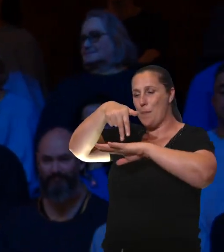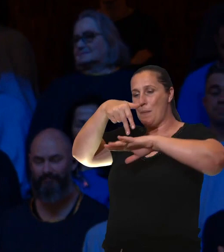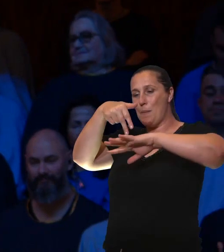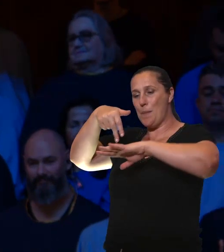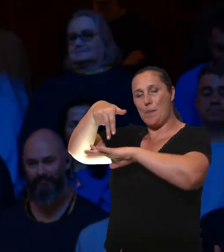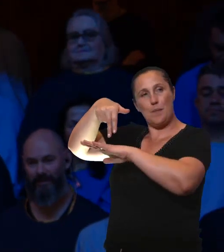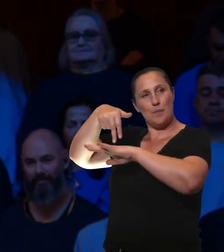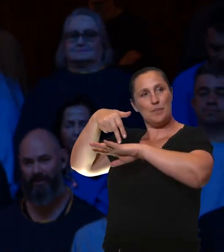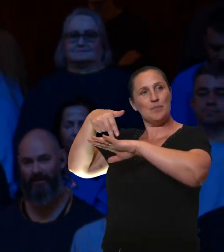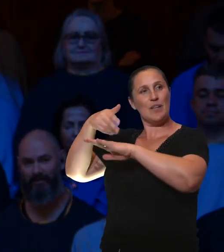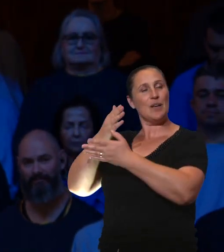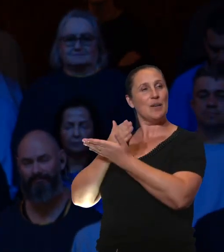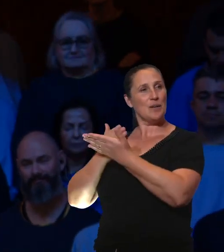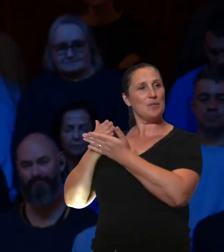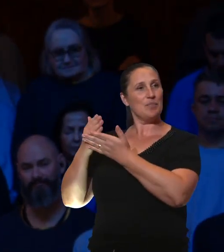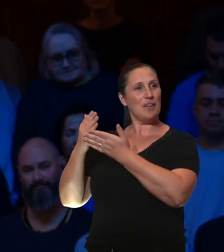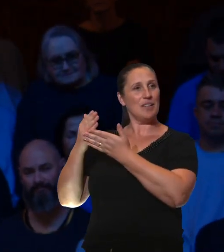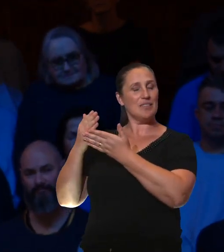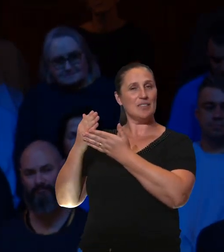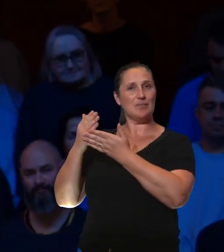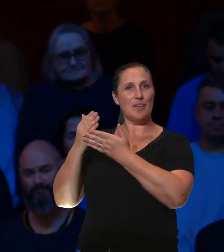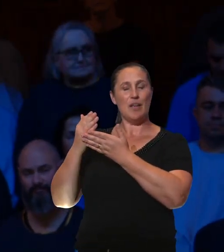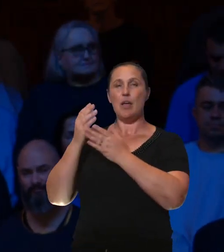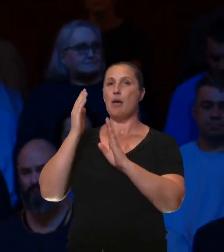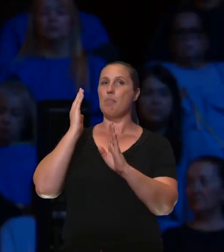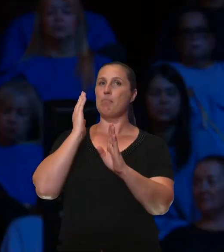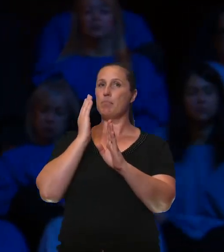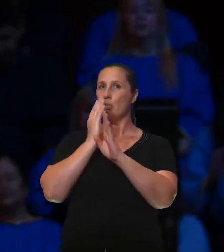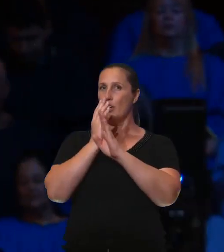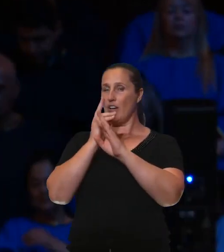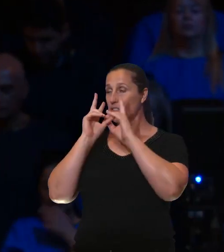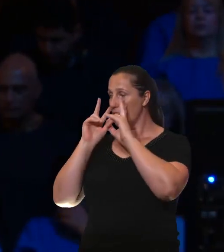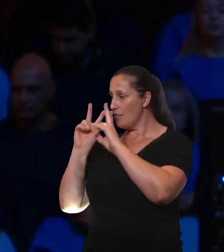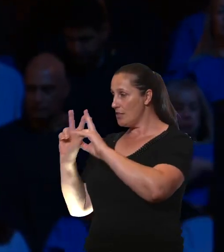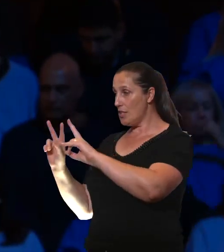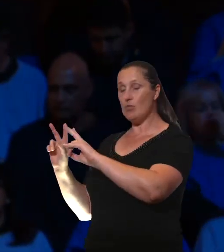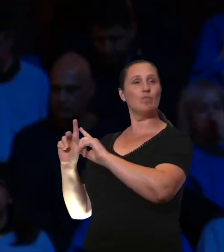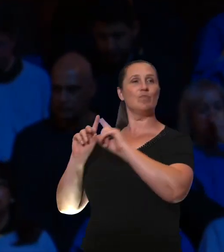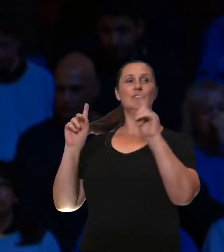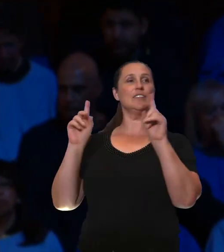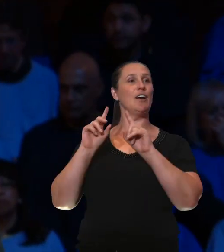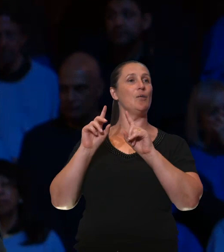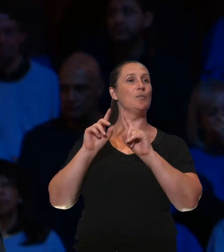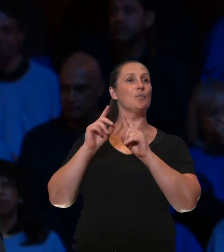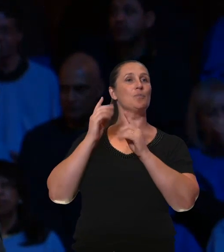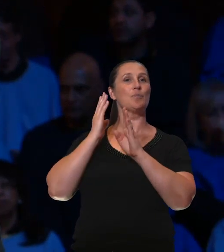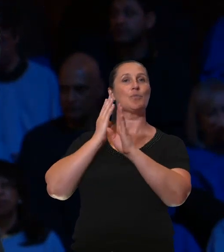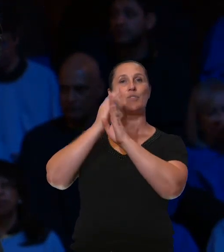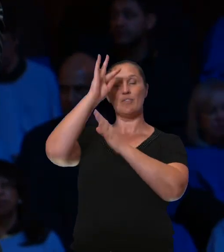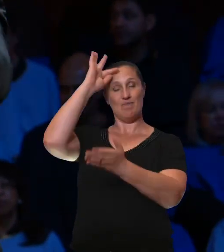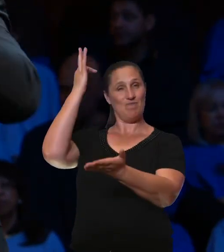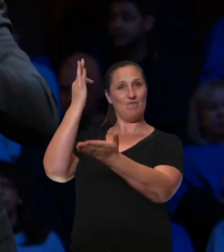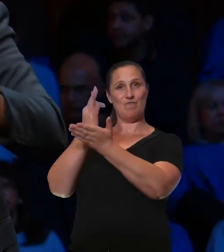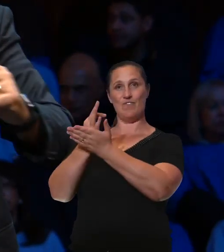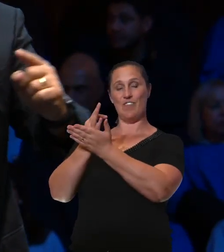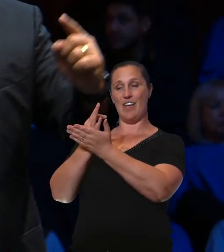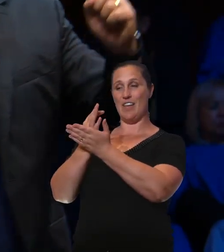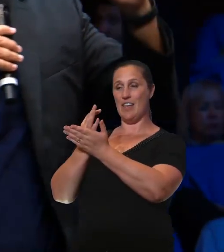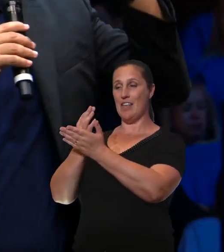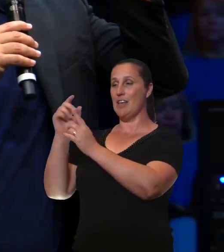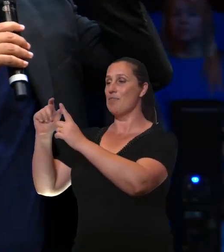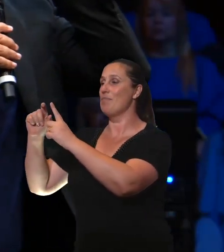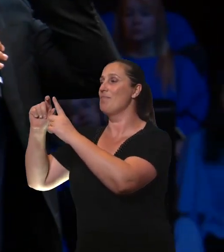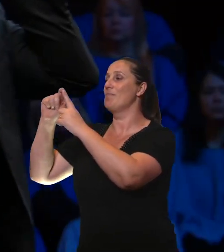as águas, não por causa da visão, mas por causa da fé, pela